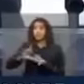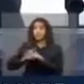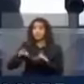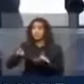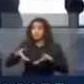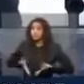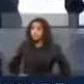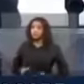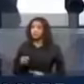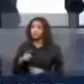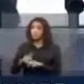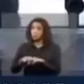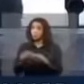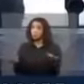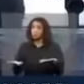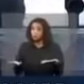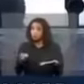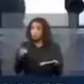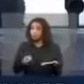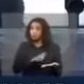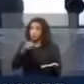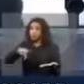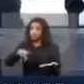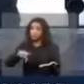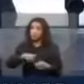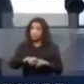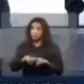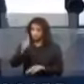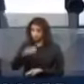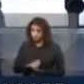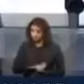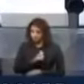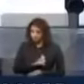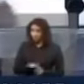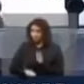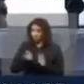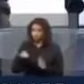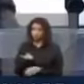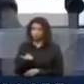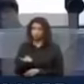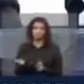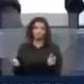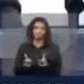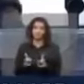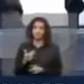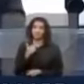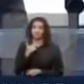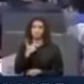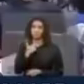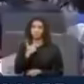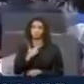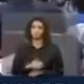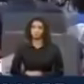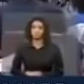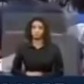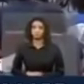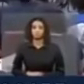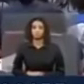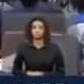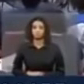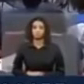isso, reitero, o direito à vida não pode ser mitigado. No entanto,